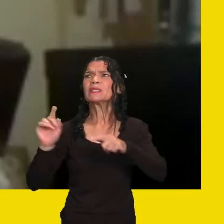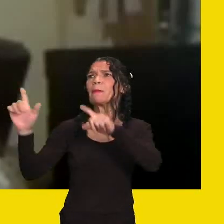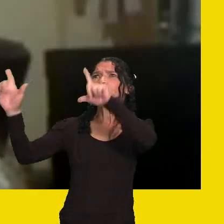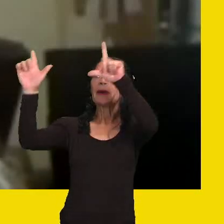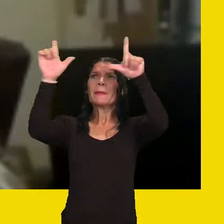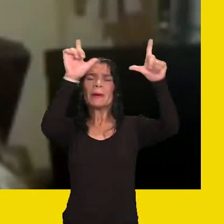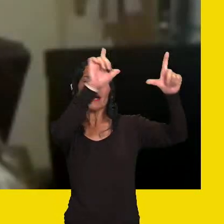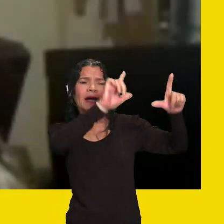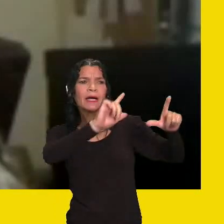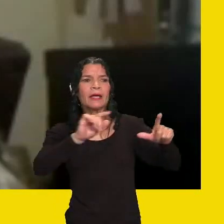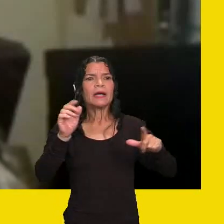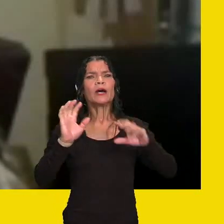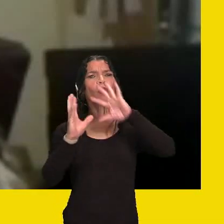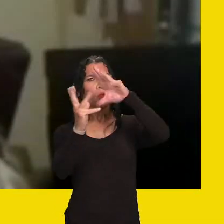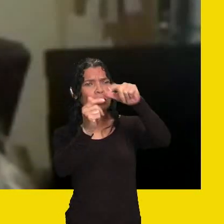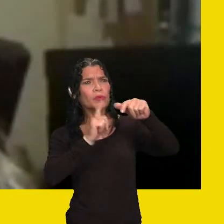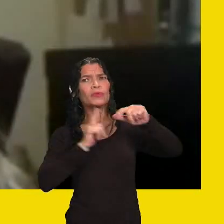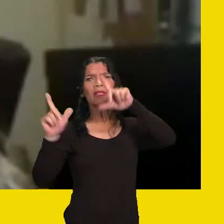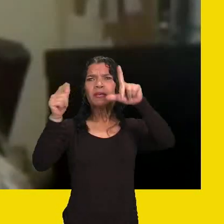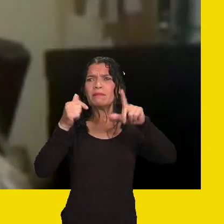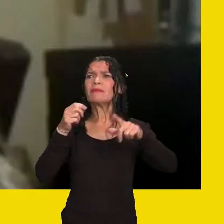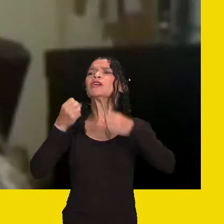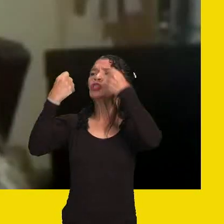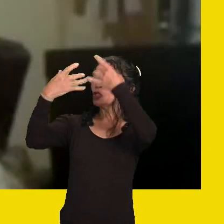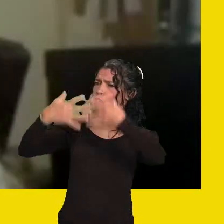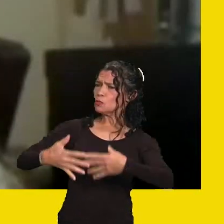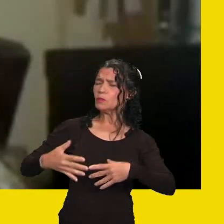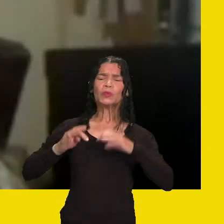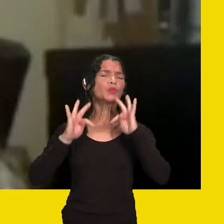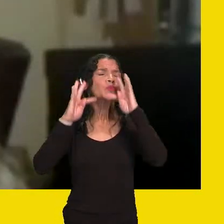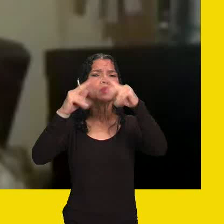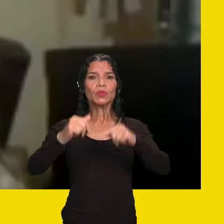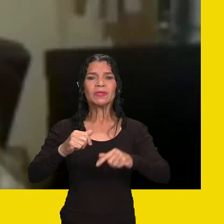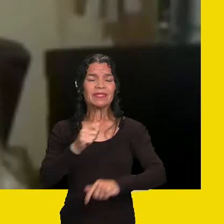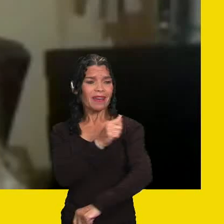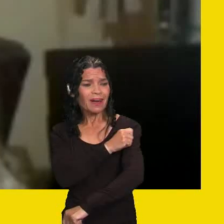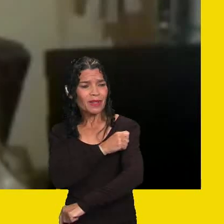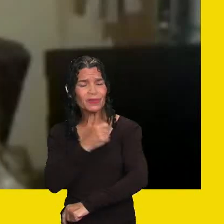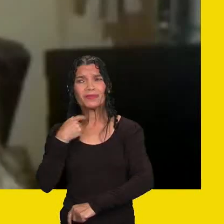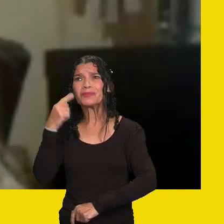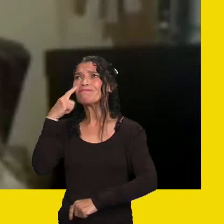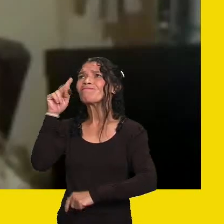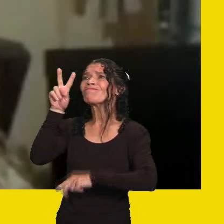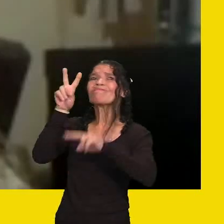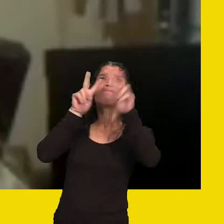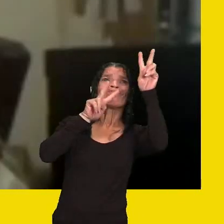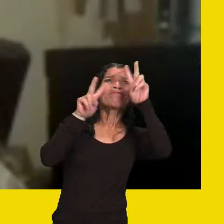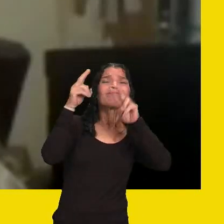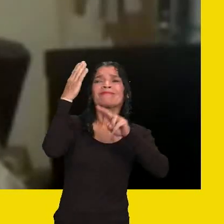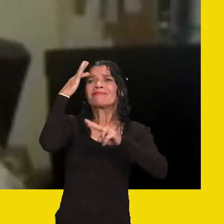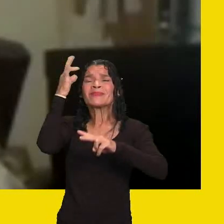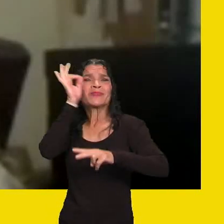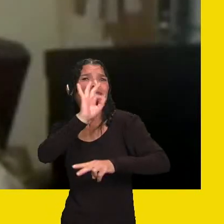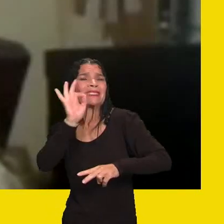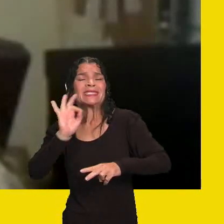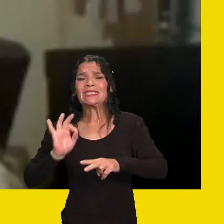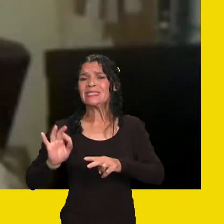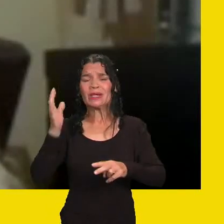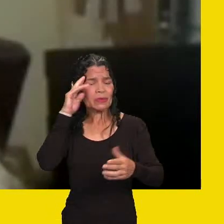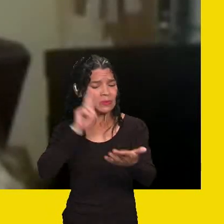imagens falam algo. E a minha aluna falou que era super difícil para ela e chorou. Falei, não, então nós vamos